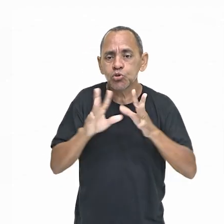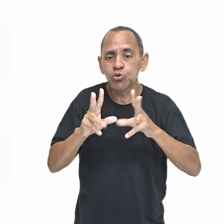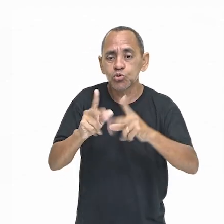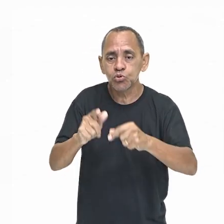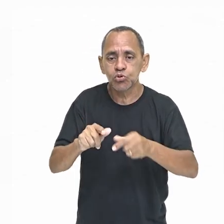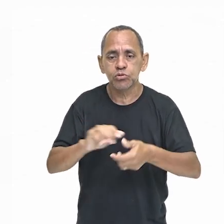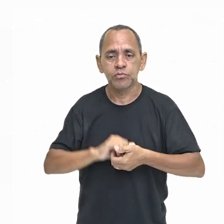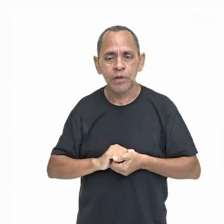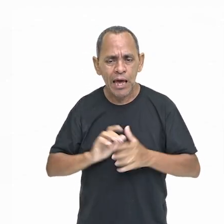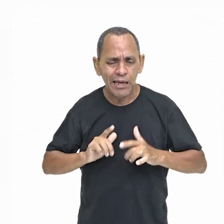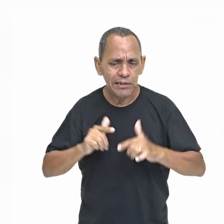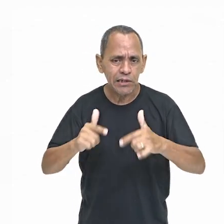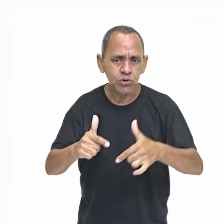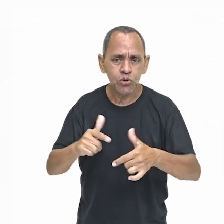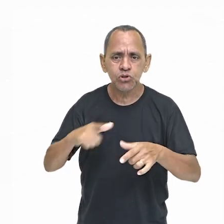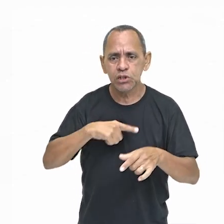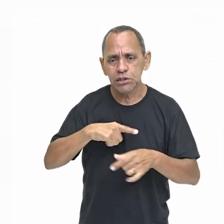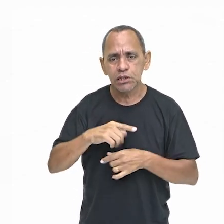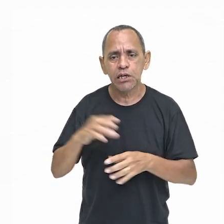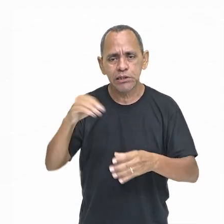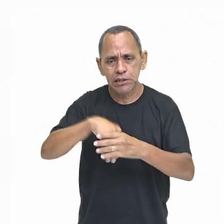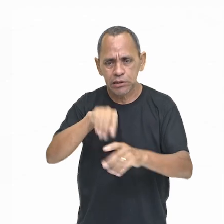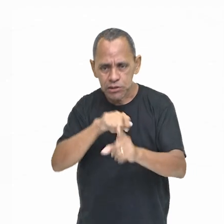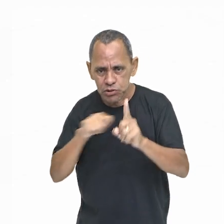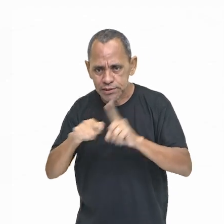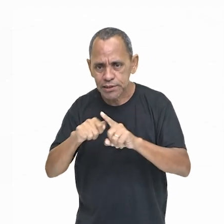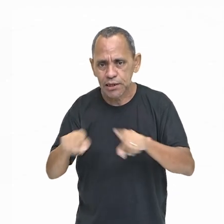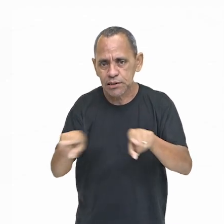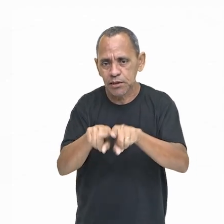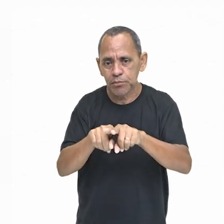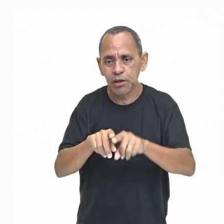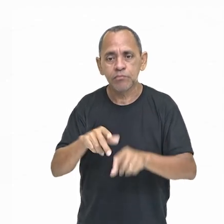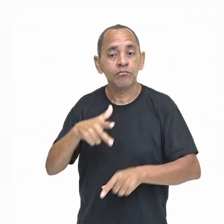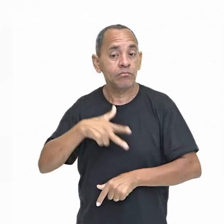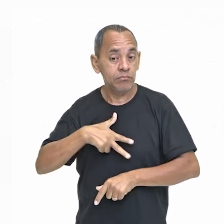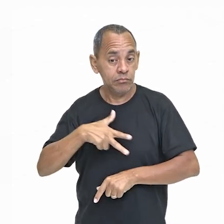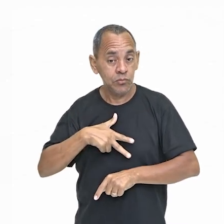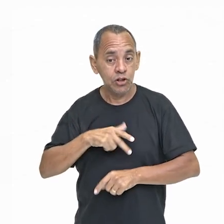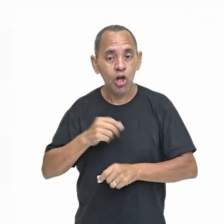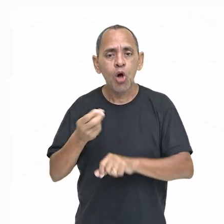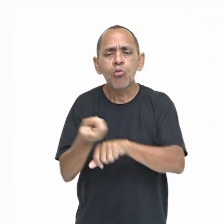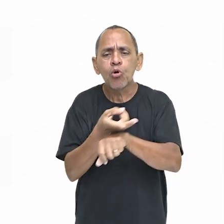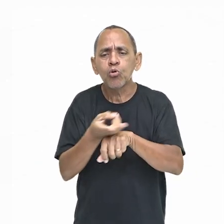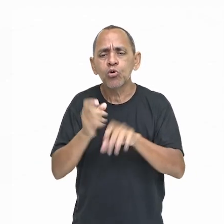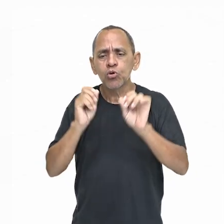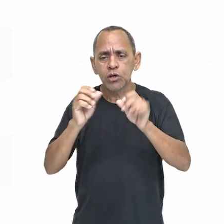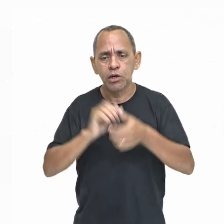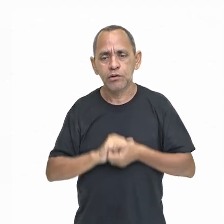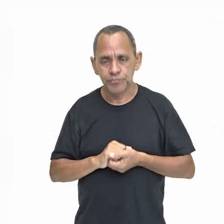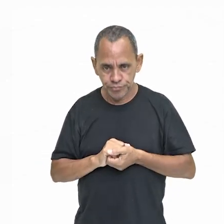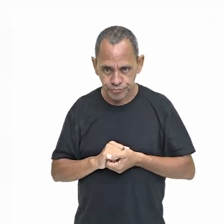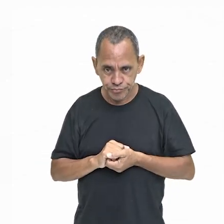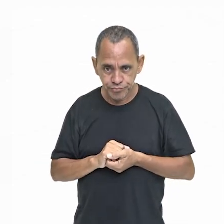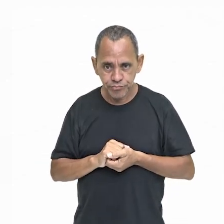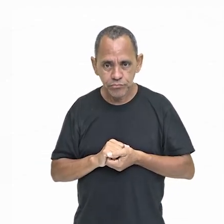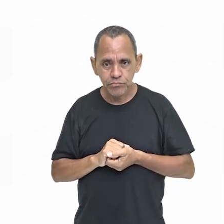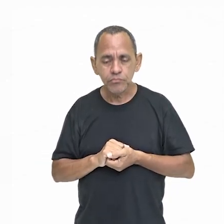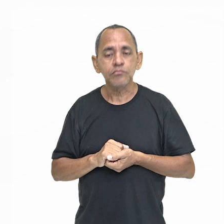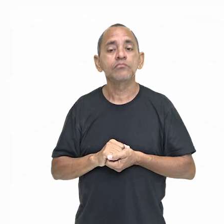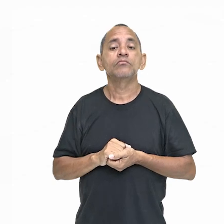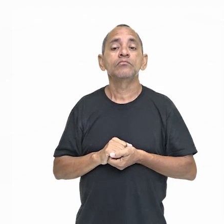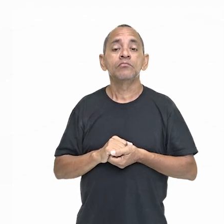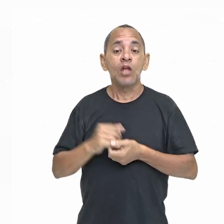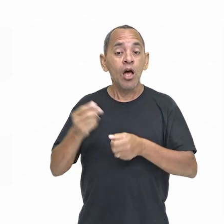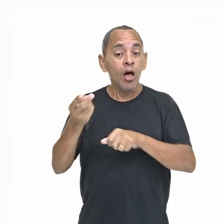que acontecem naquela sociedade. O antropólogo busca-se isso, ele faz uma espécie de história.